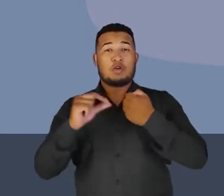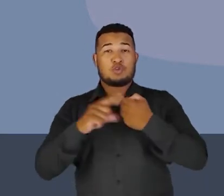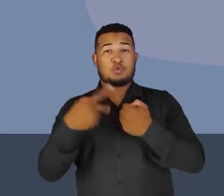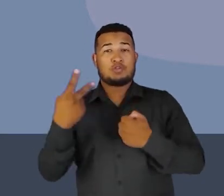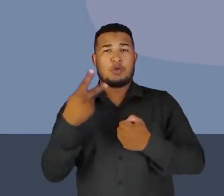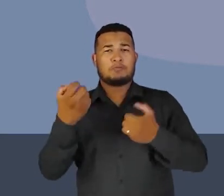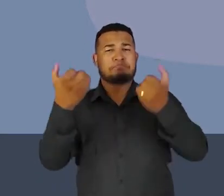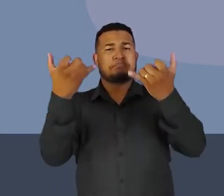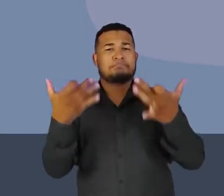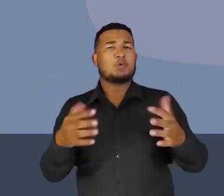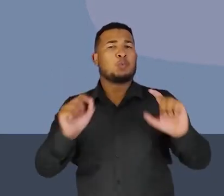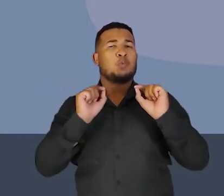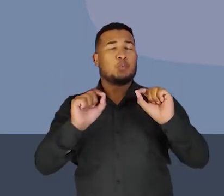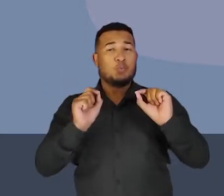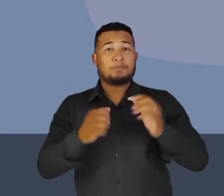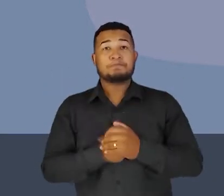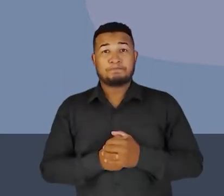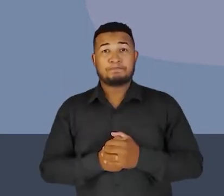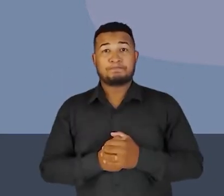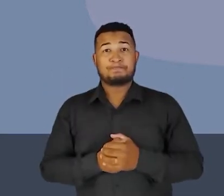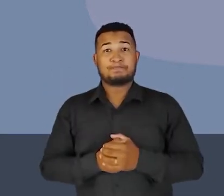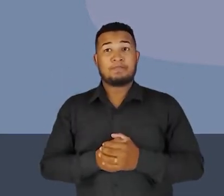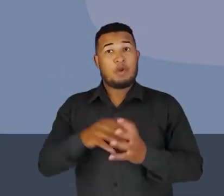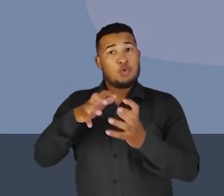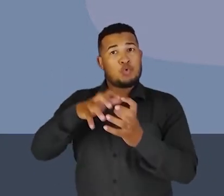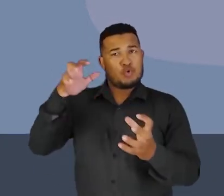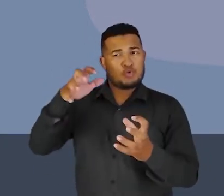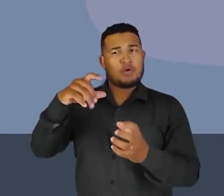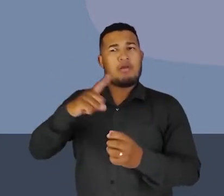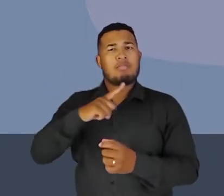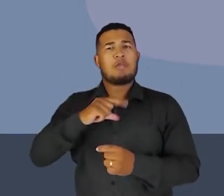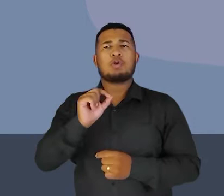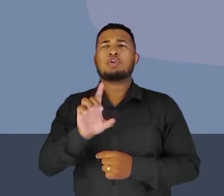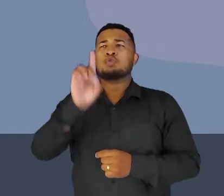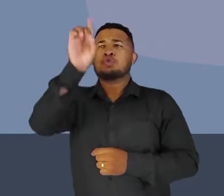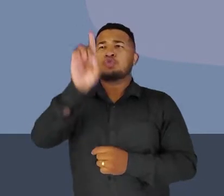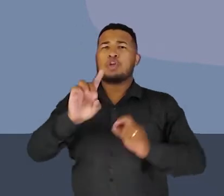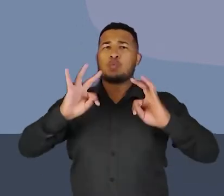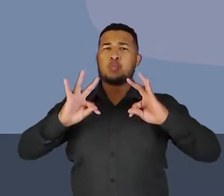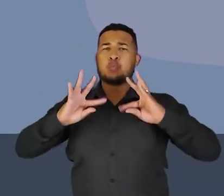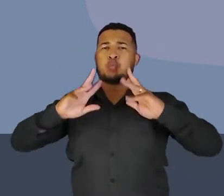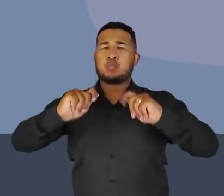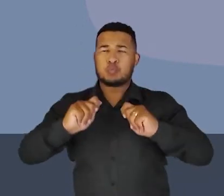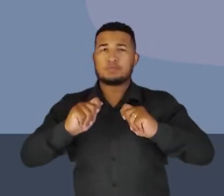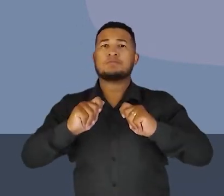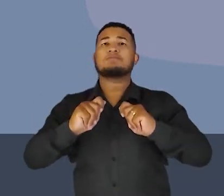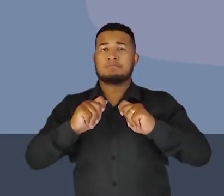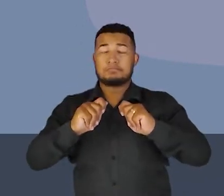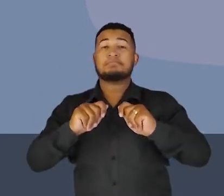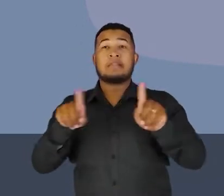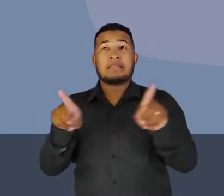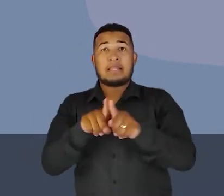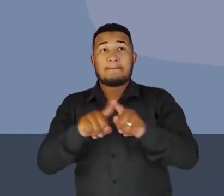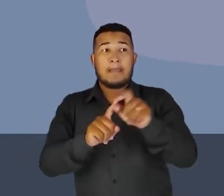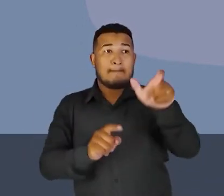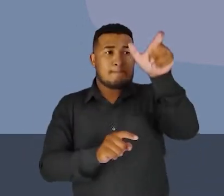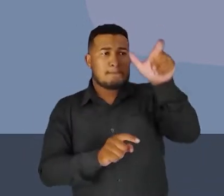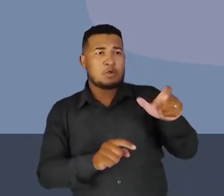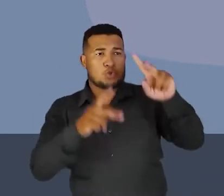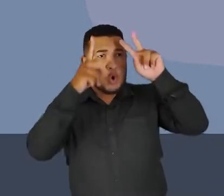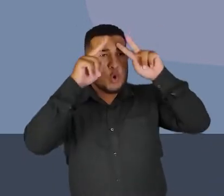artigo diz o seguinte: o idoso goza de todos os direitos fundamentais inerentes à